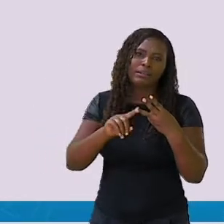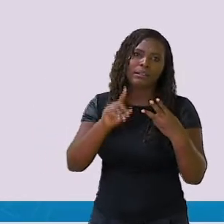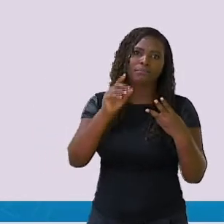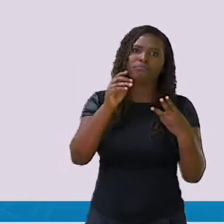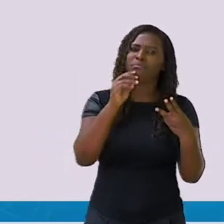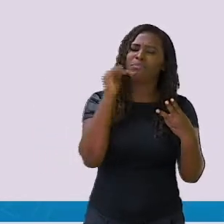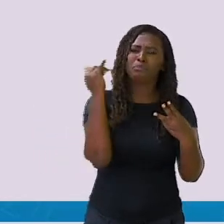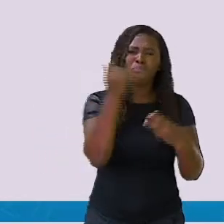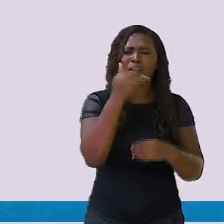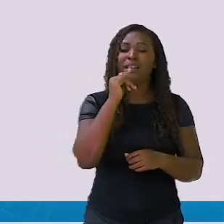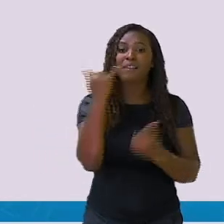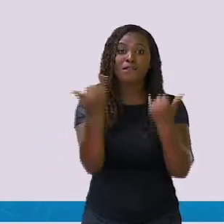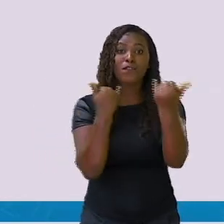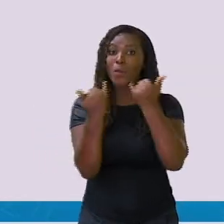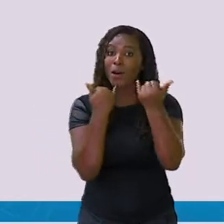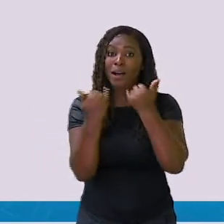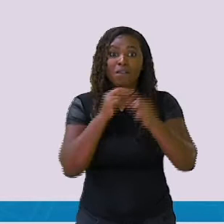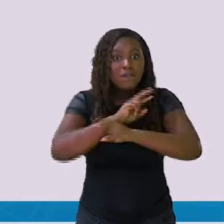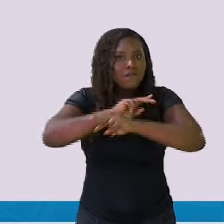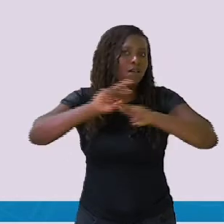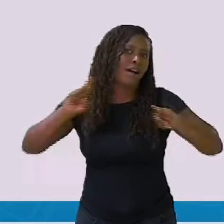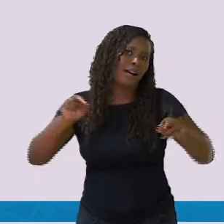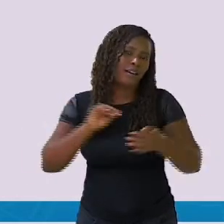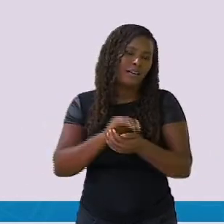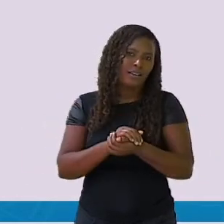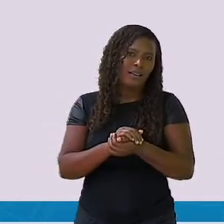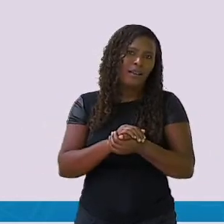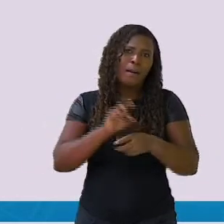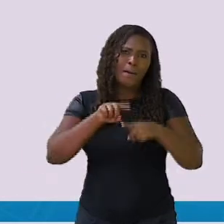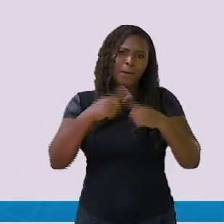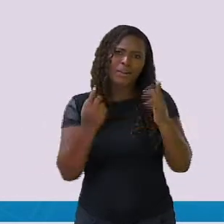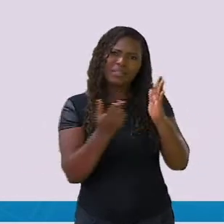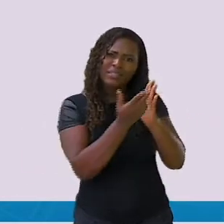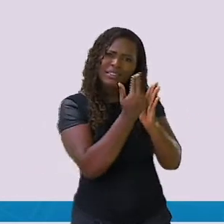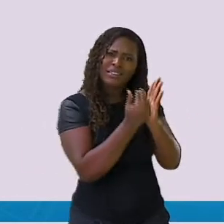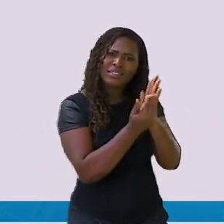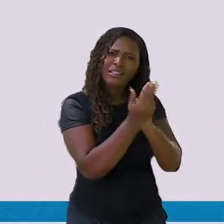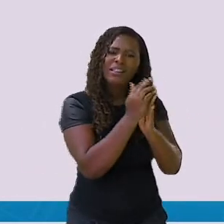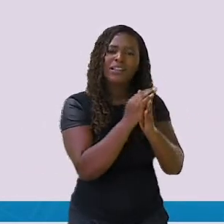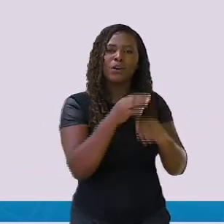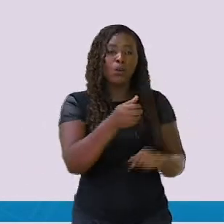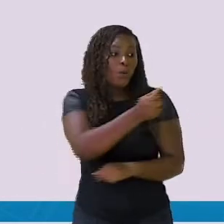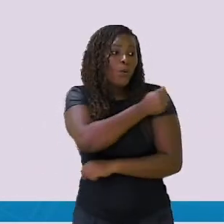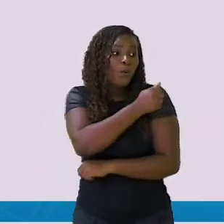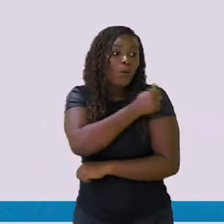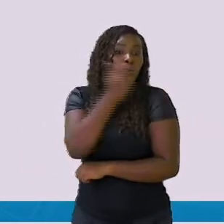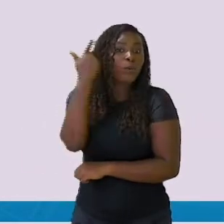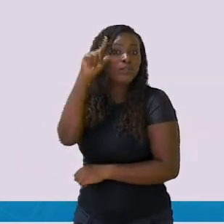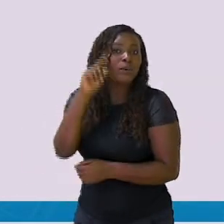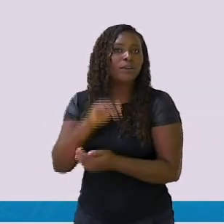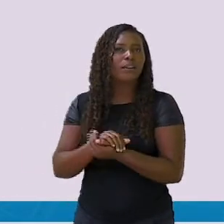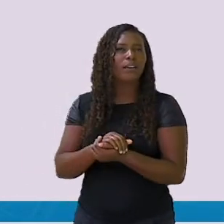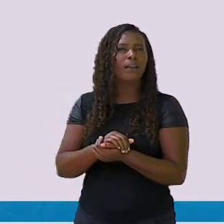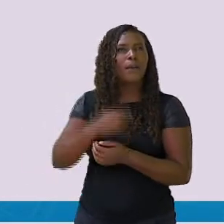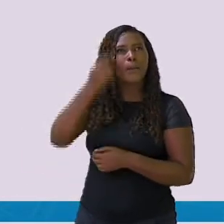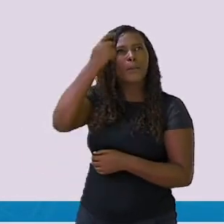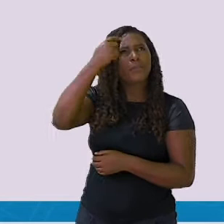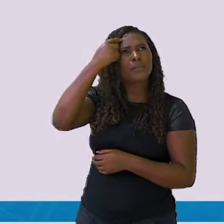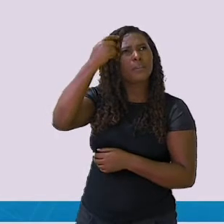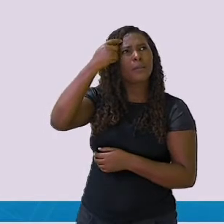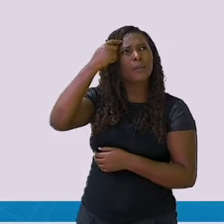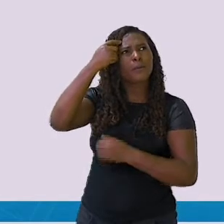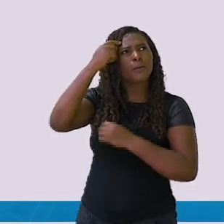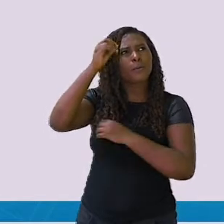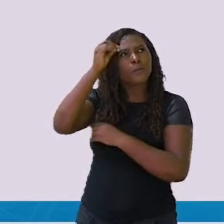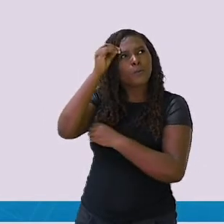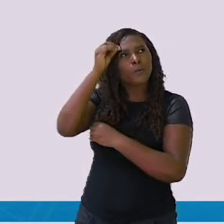natural de pensar e construir o pensamento sobre diferentes temas. Então, quando eu começo a aprender